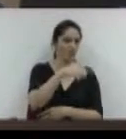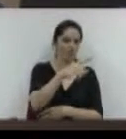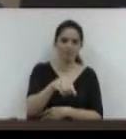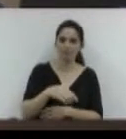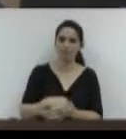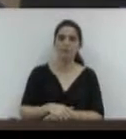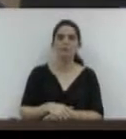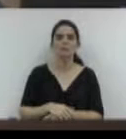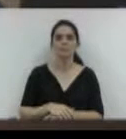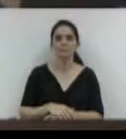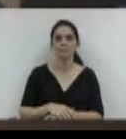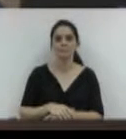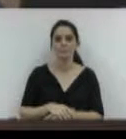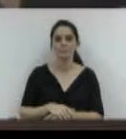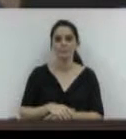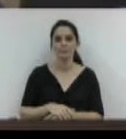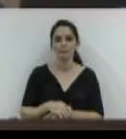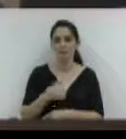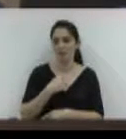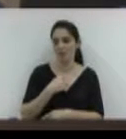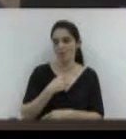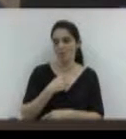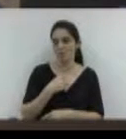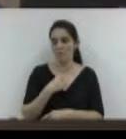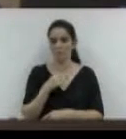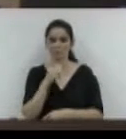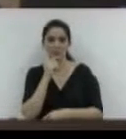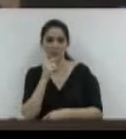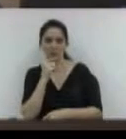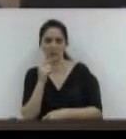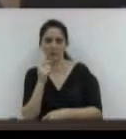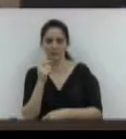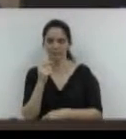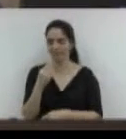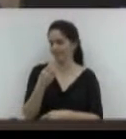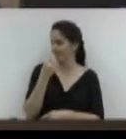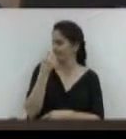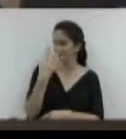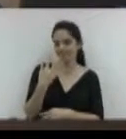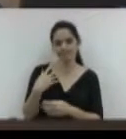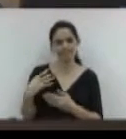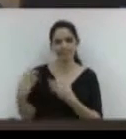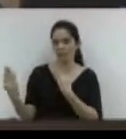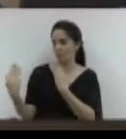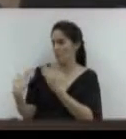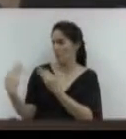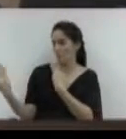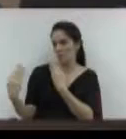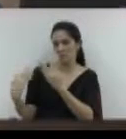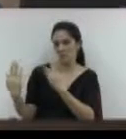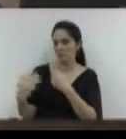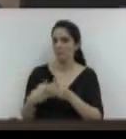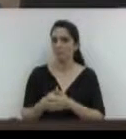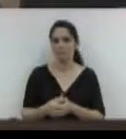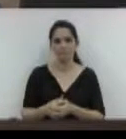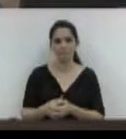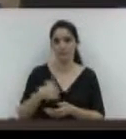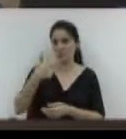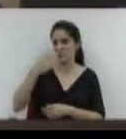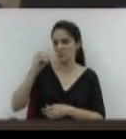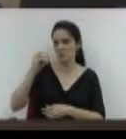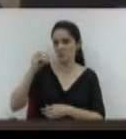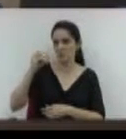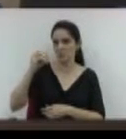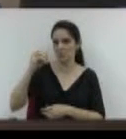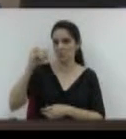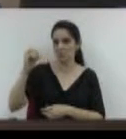assim, meio, eu entre o Raul. Não tá legal. Desde 2004, a gente está em choque.